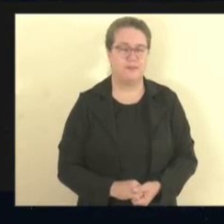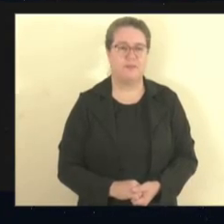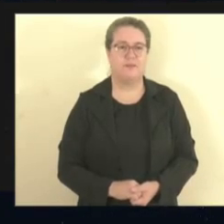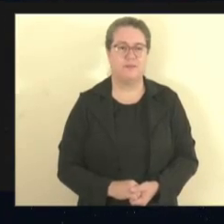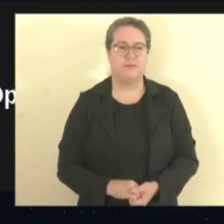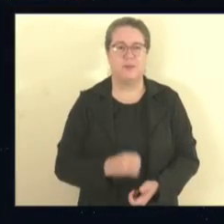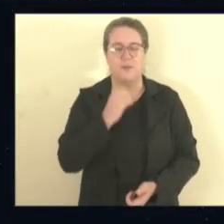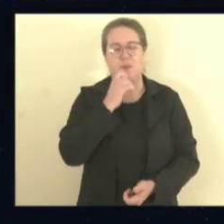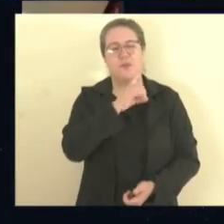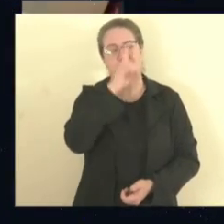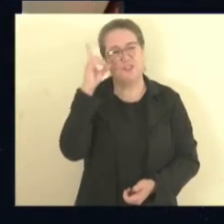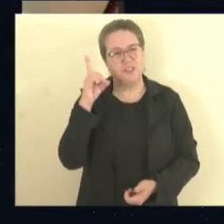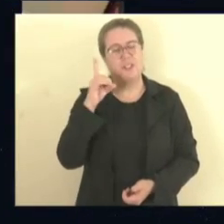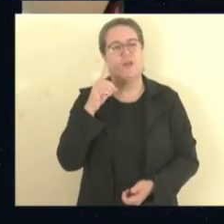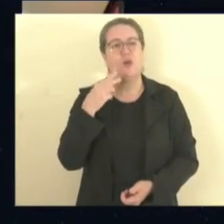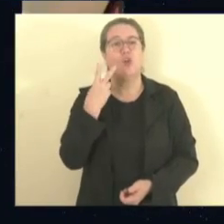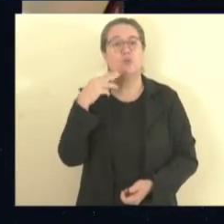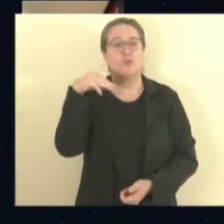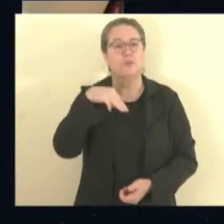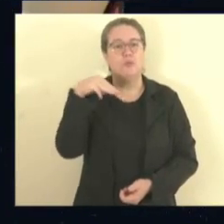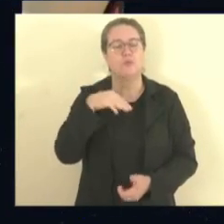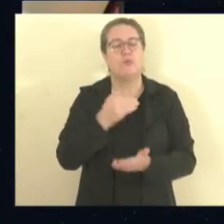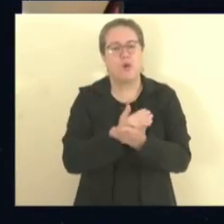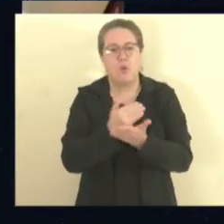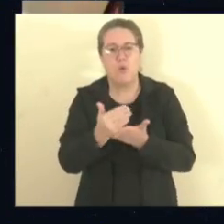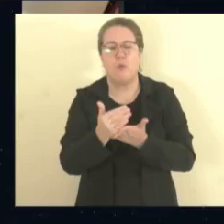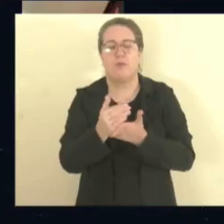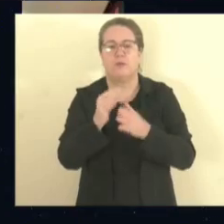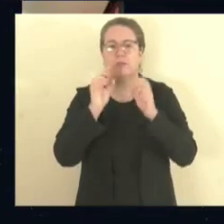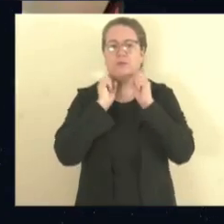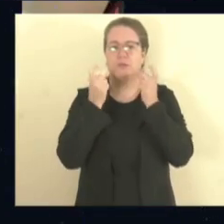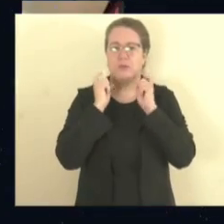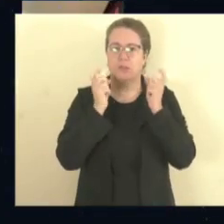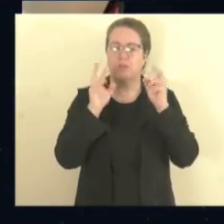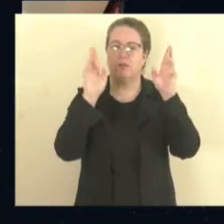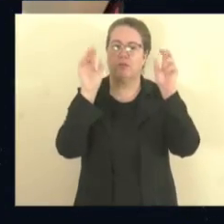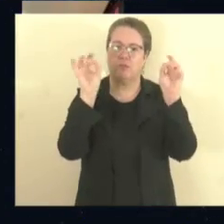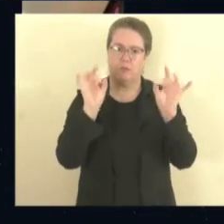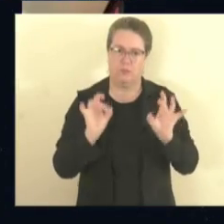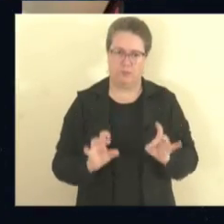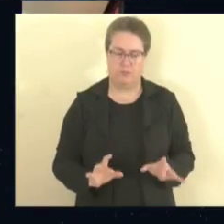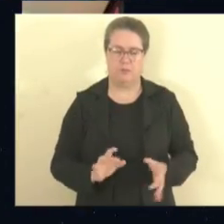Bom dia, presidente. Dentro de 2 minutos começaremos aqui a extraordinária, ok?